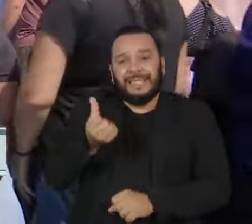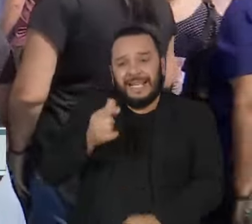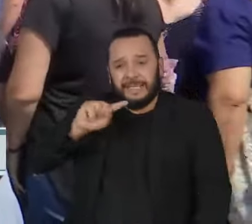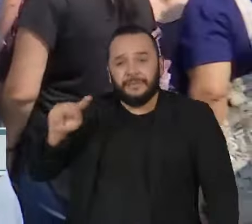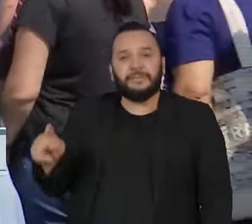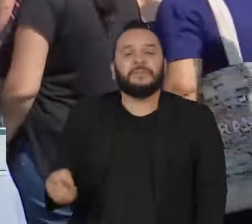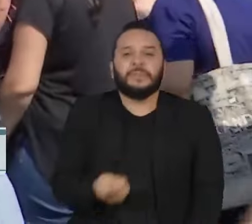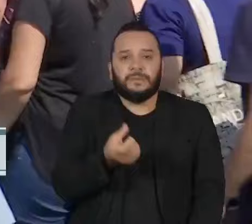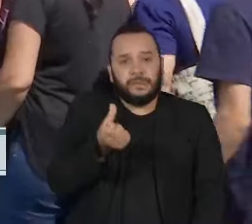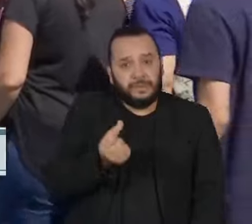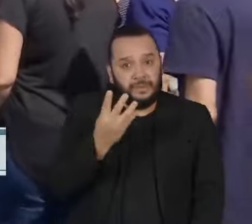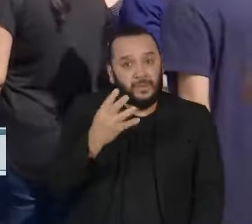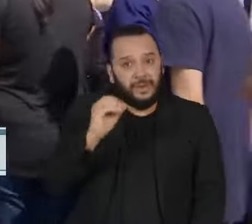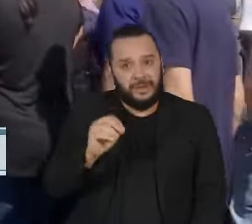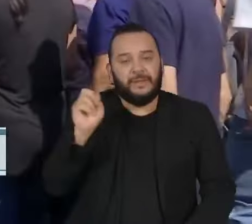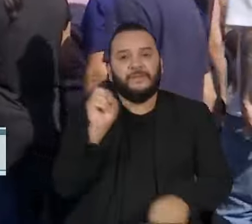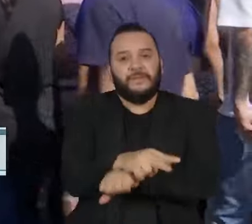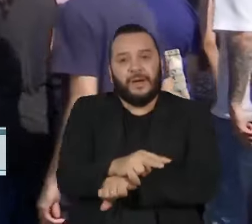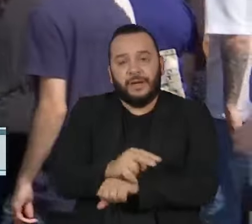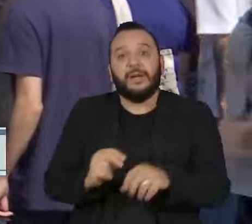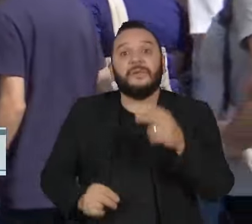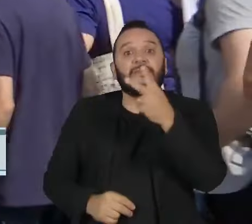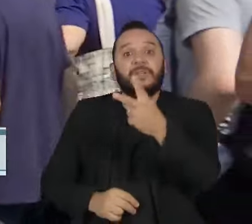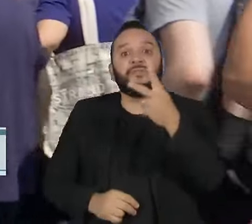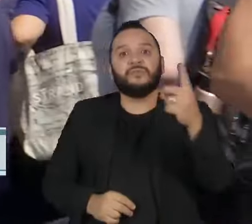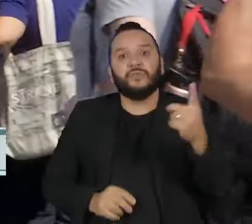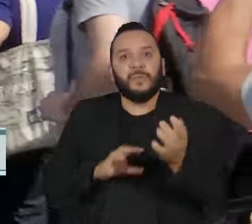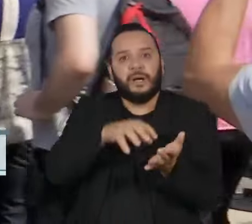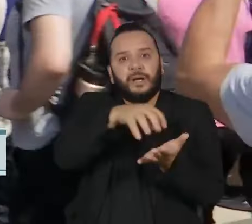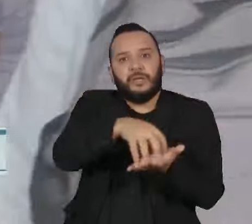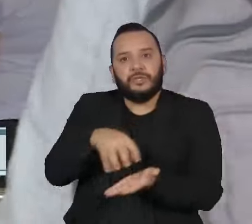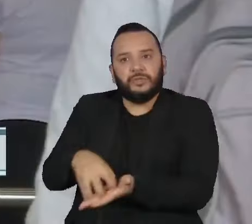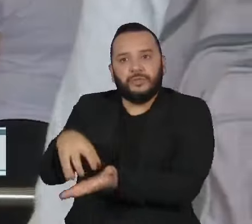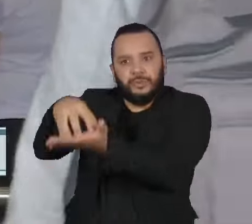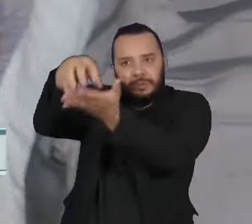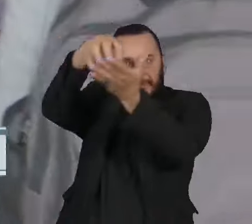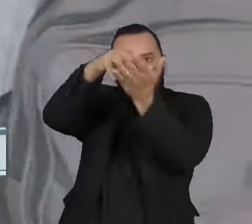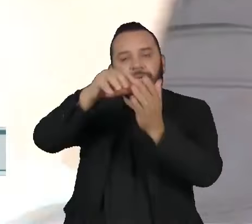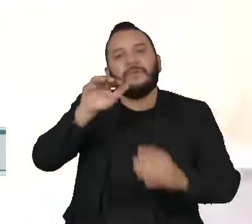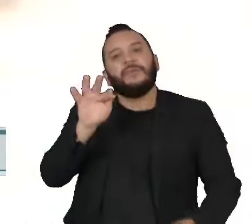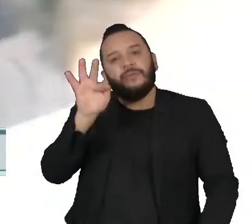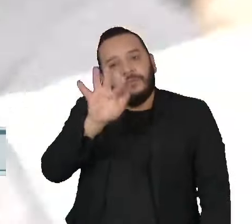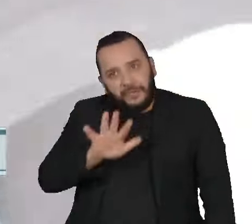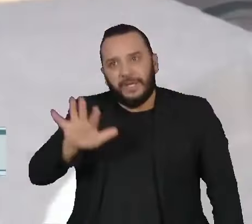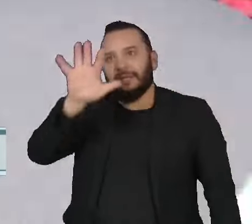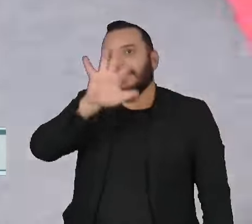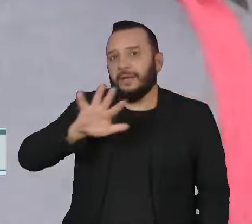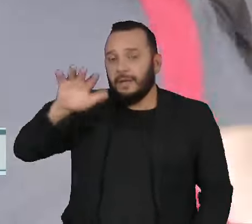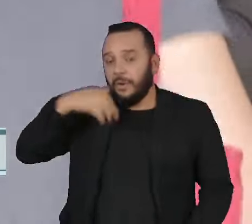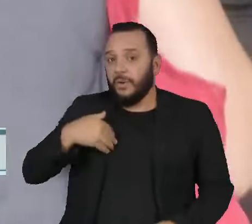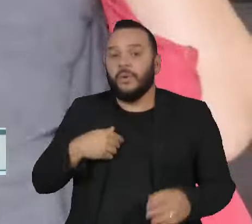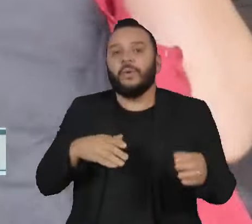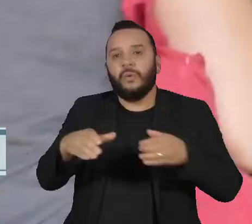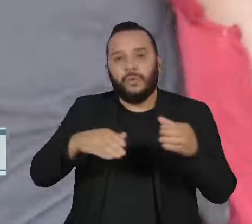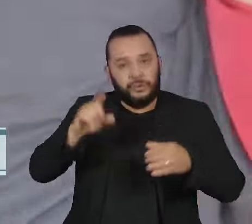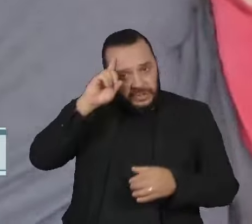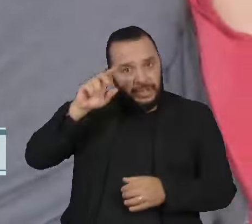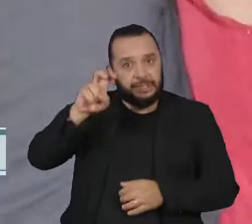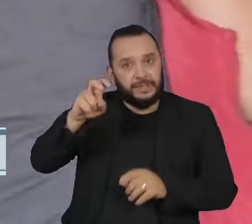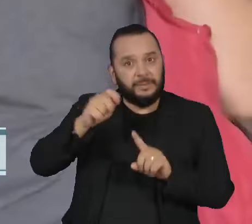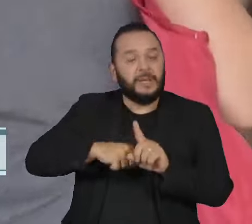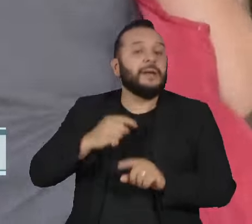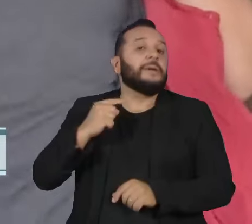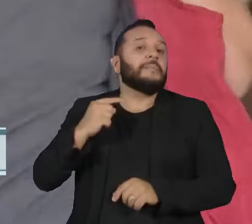6.640 vagas em 21 órgãos federais. O concurso estava previsto para o dia 5 de maio, mas